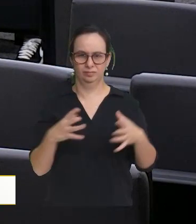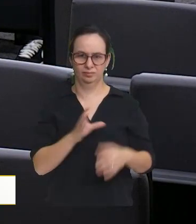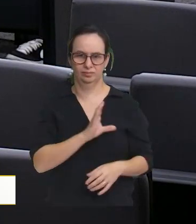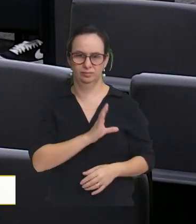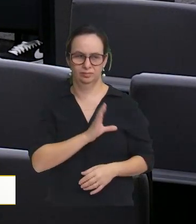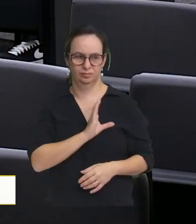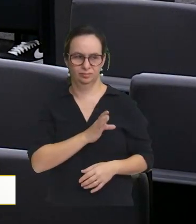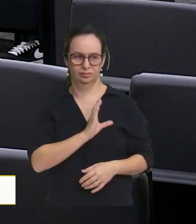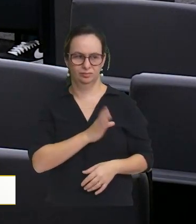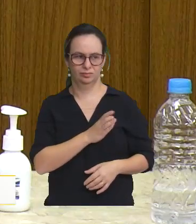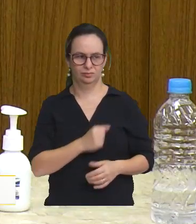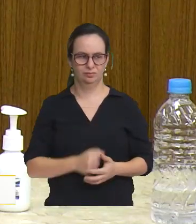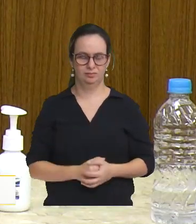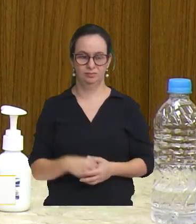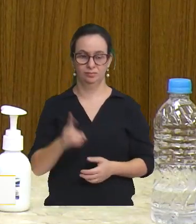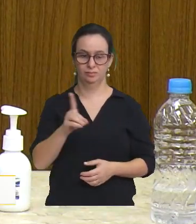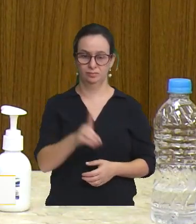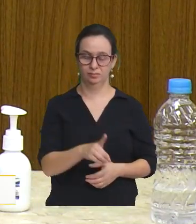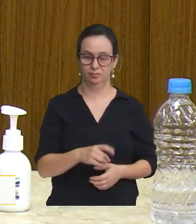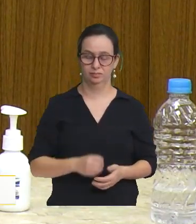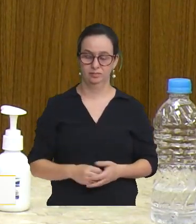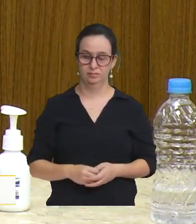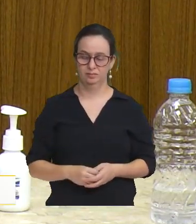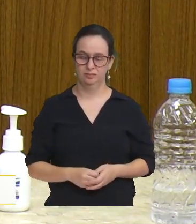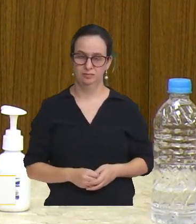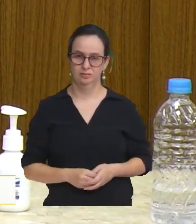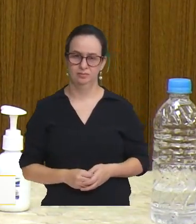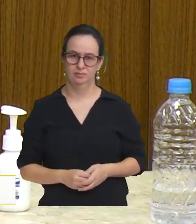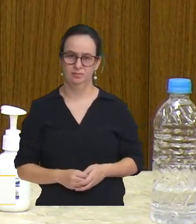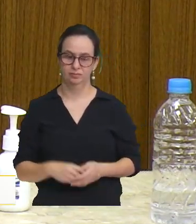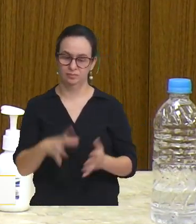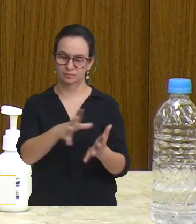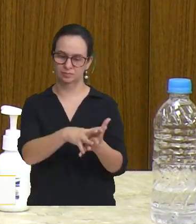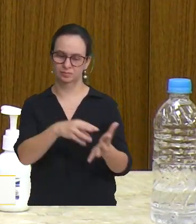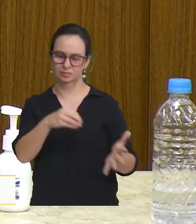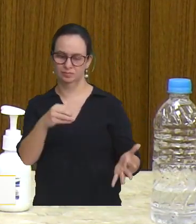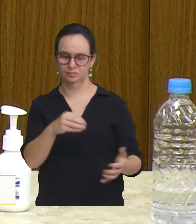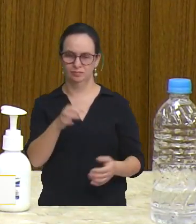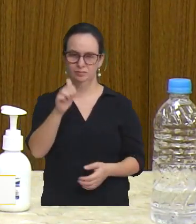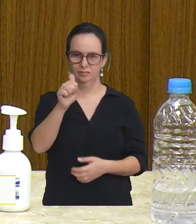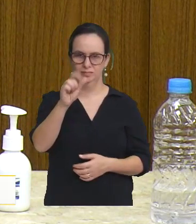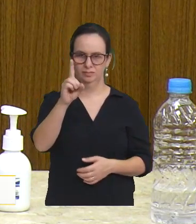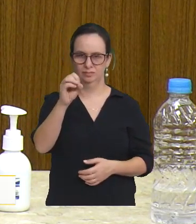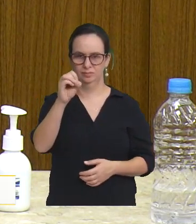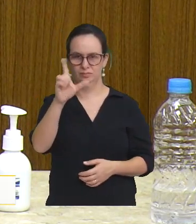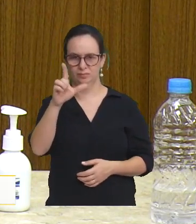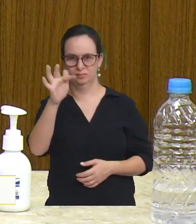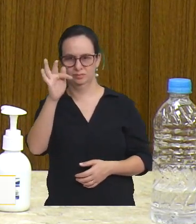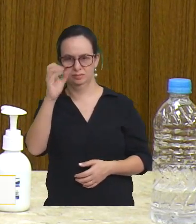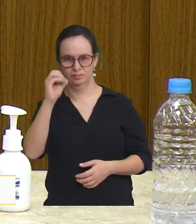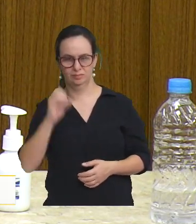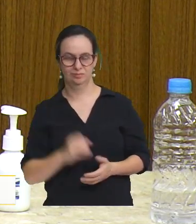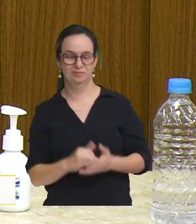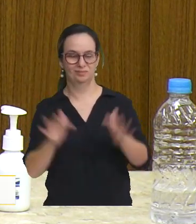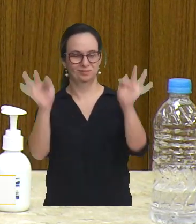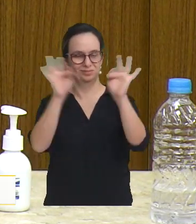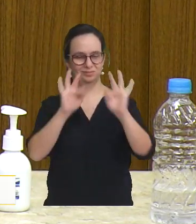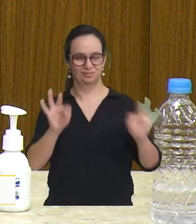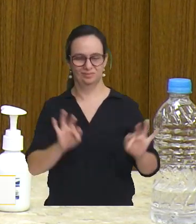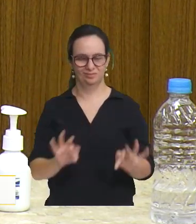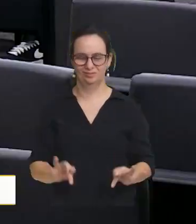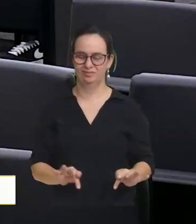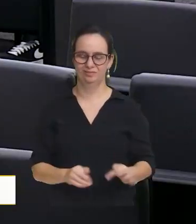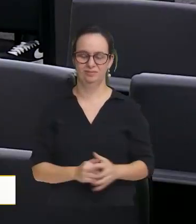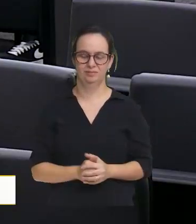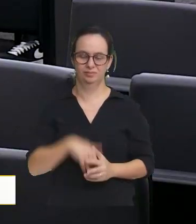certeza, do doutor Adolfo. Então, Alfredo, fico feliz pela homenagem, uma justa homenagem a você, a Tati, a